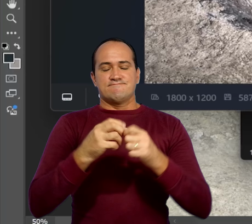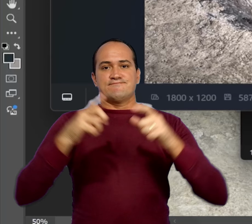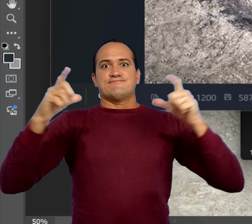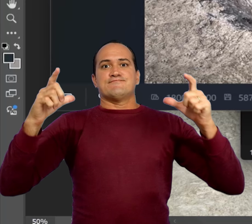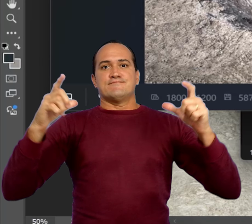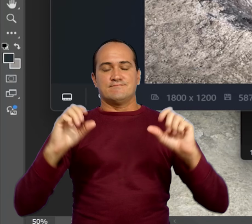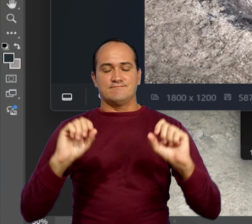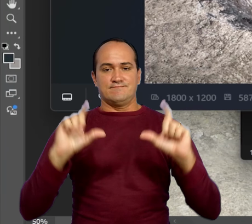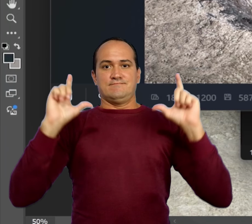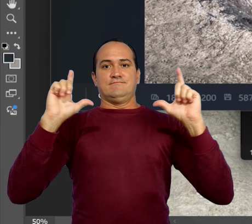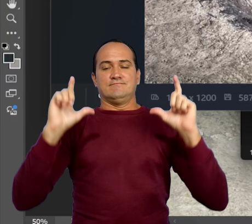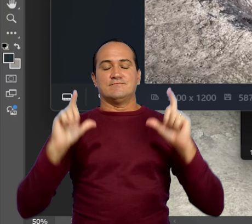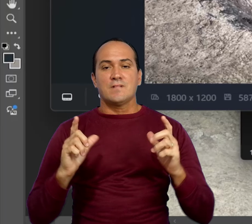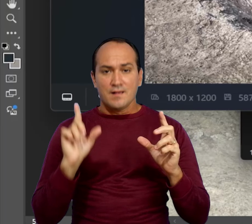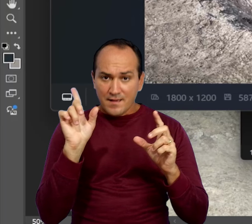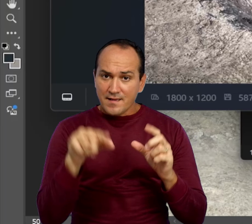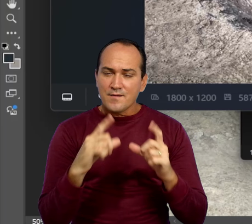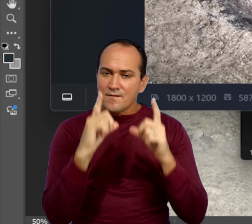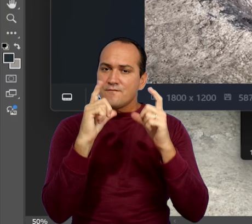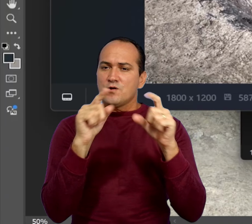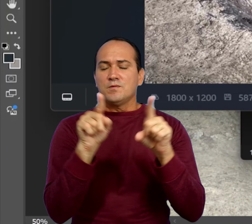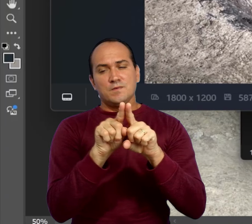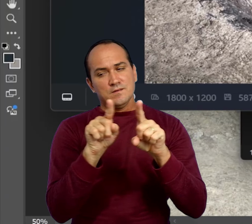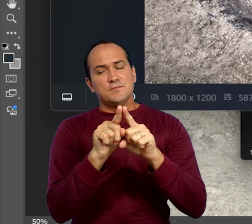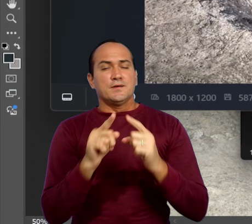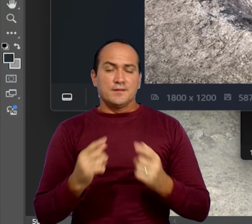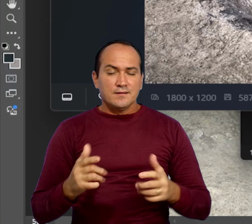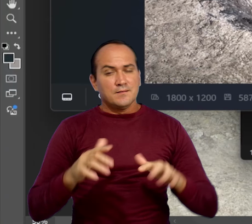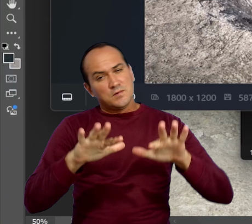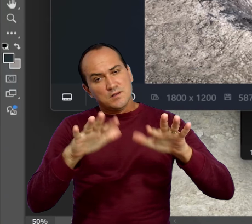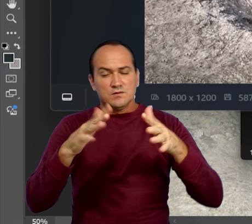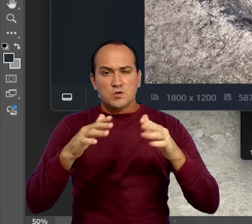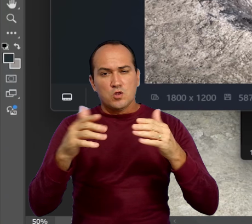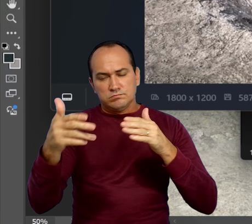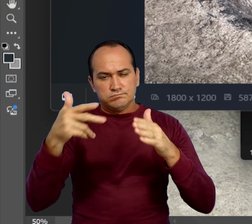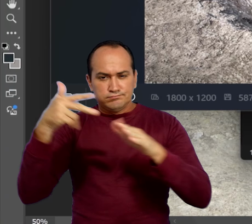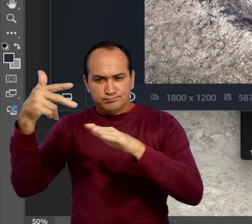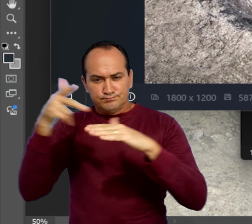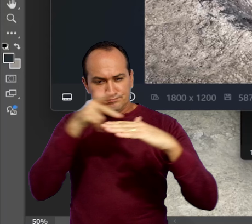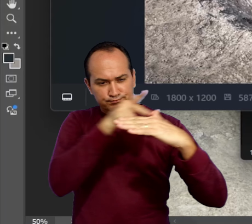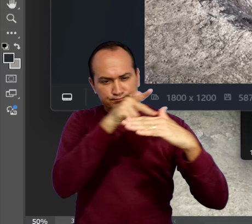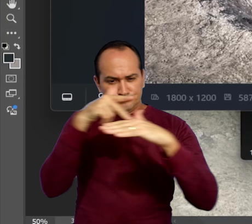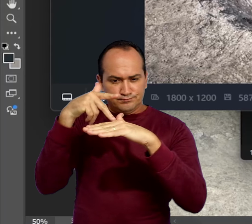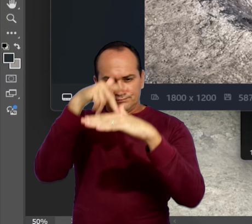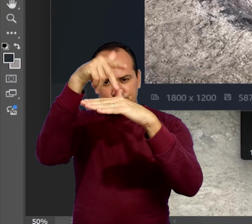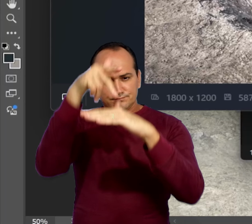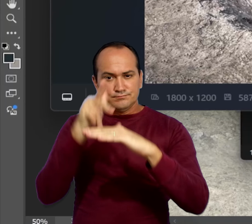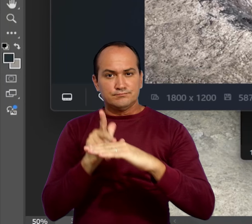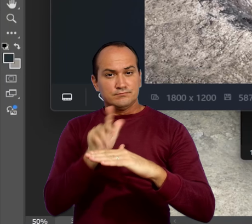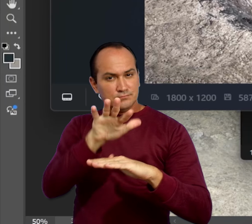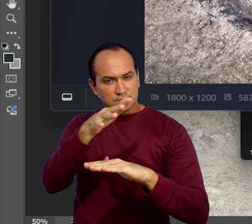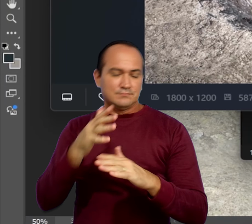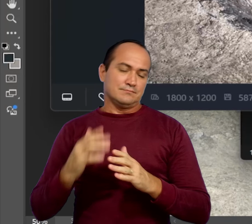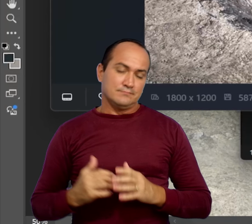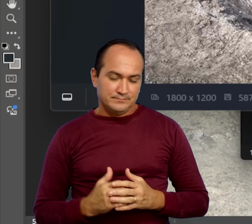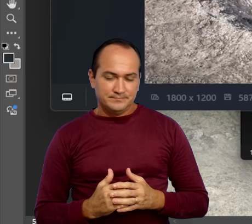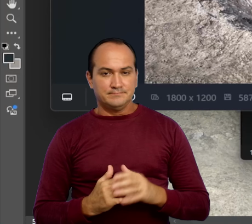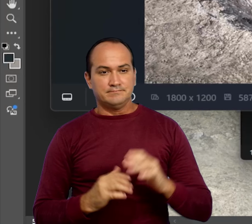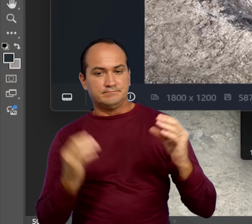mais de destaque. Mas vocês podem ver que é uma foto também mais ou menos no mesmo ângulo que eu vou trabalhar no meu movimento de